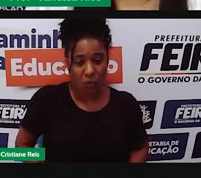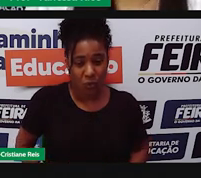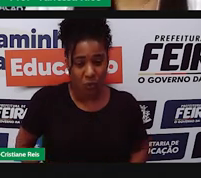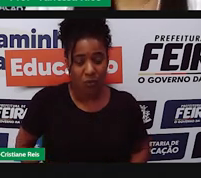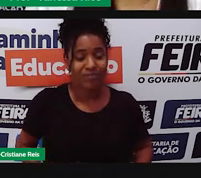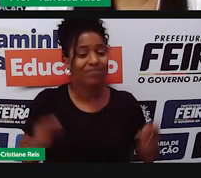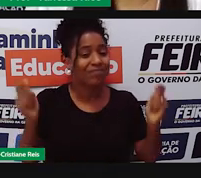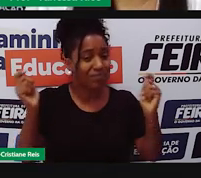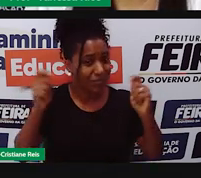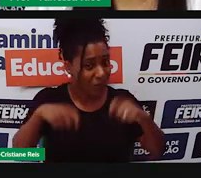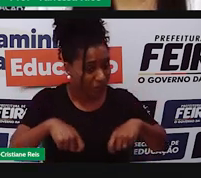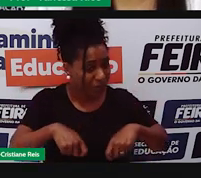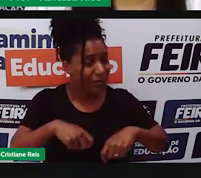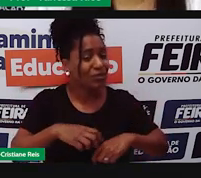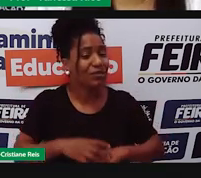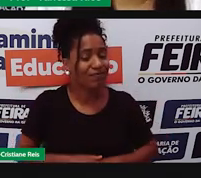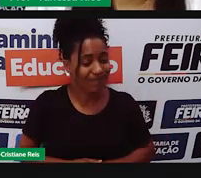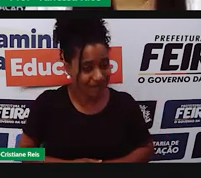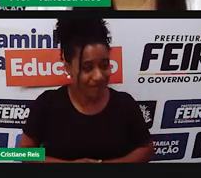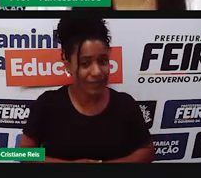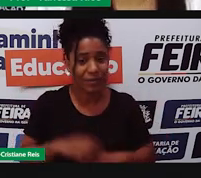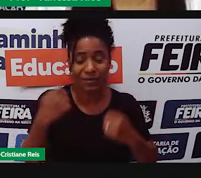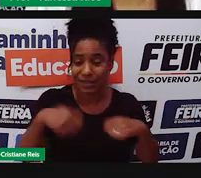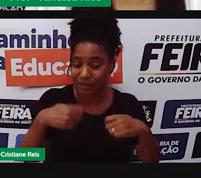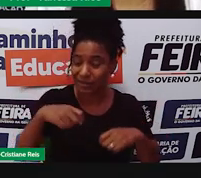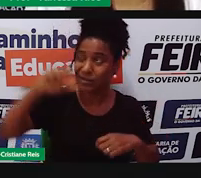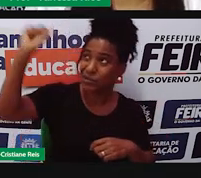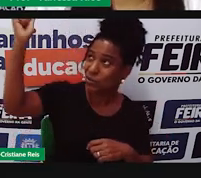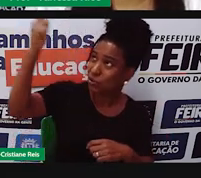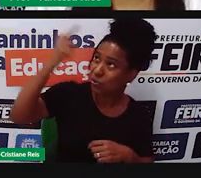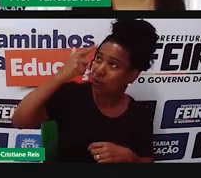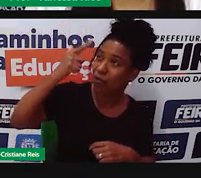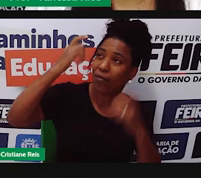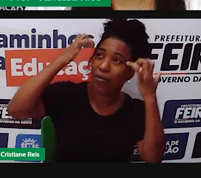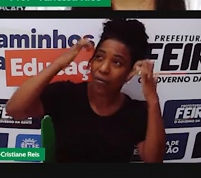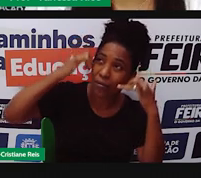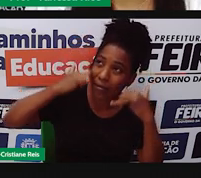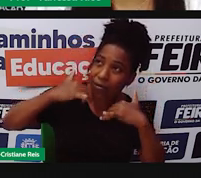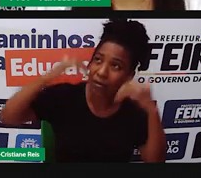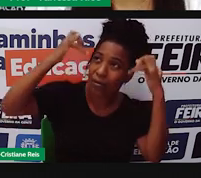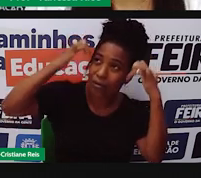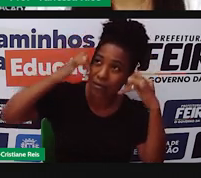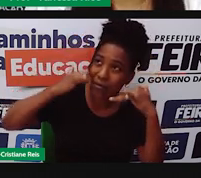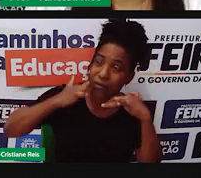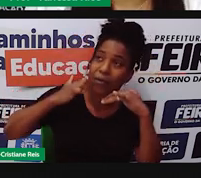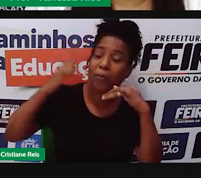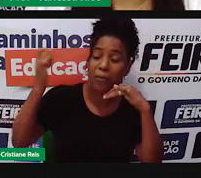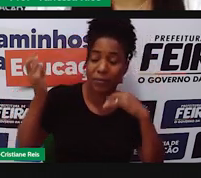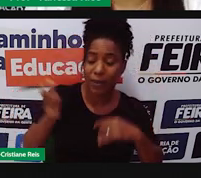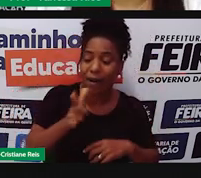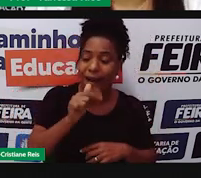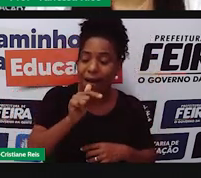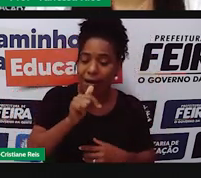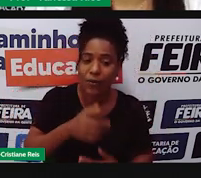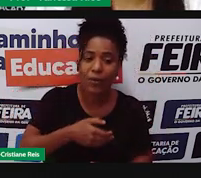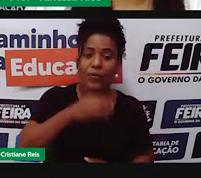ao sol, é importante a ingestão de água, né? Beber bastante água, beber outros alimentos também